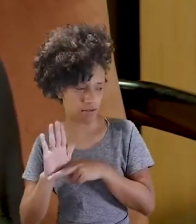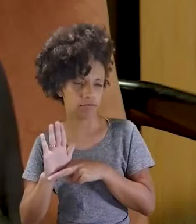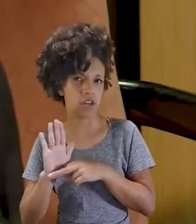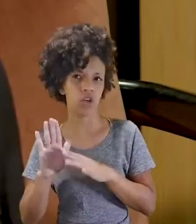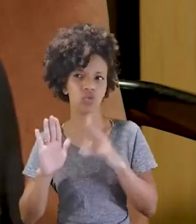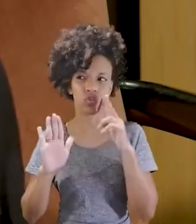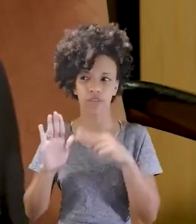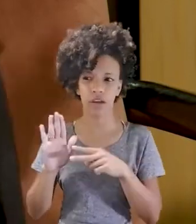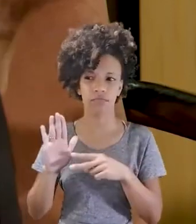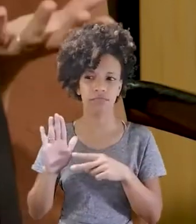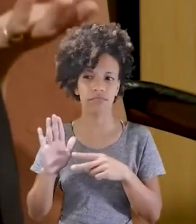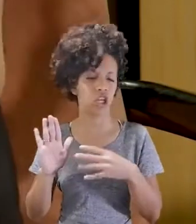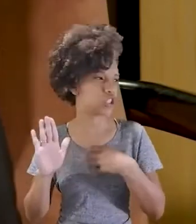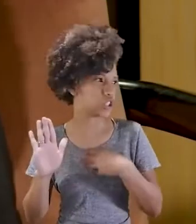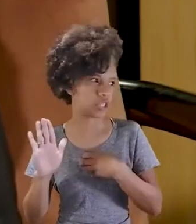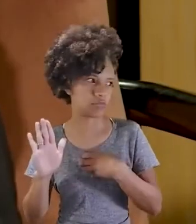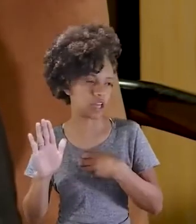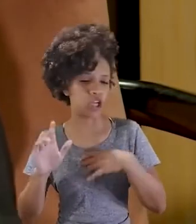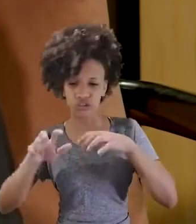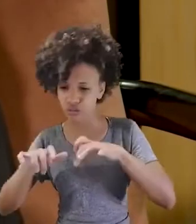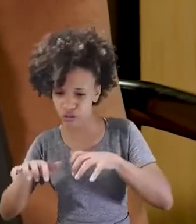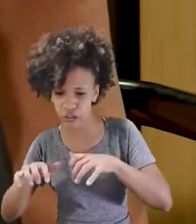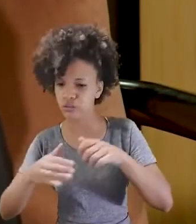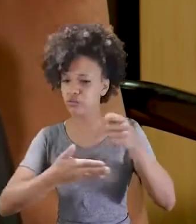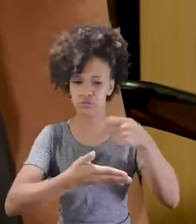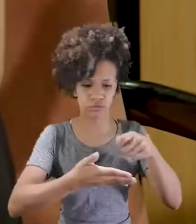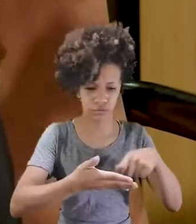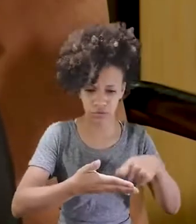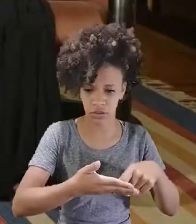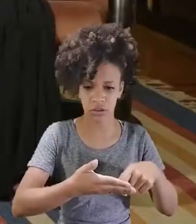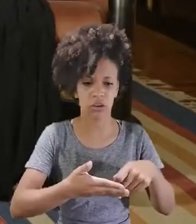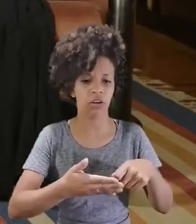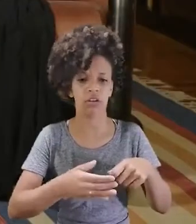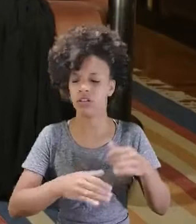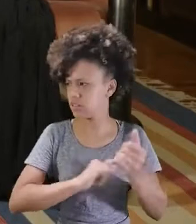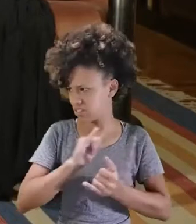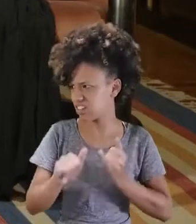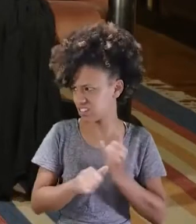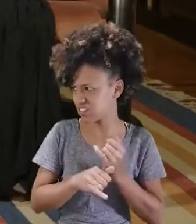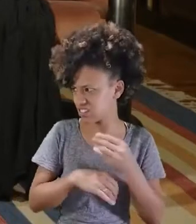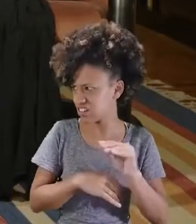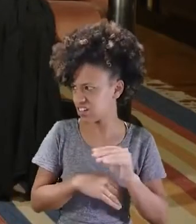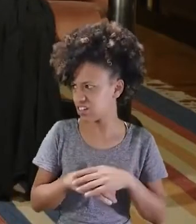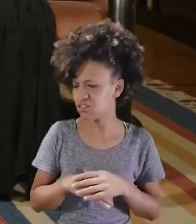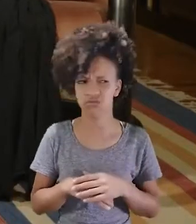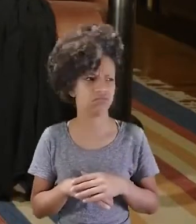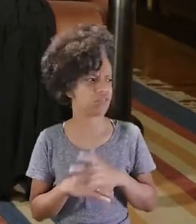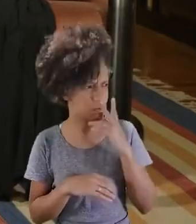eu não está tudo que eu já vi ele de diversas formas digitado ou manuscrito de diversas pela internet